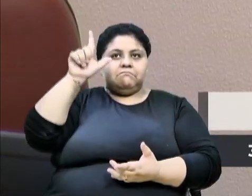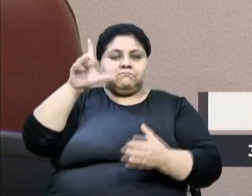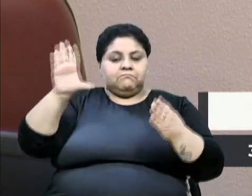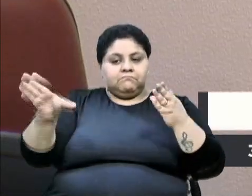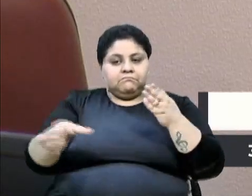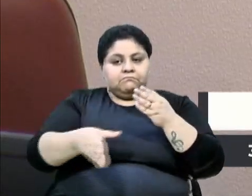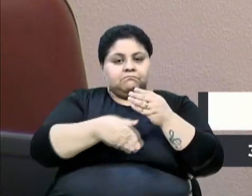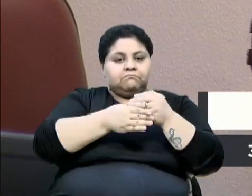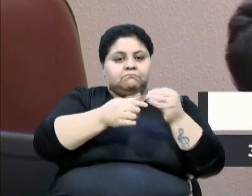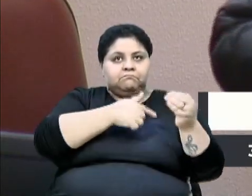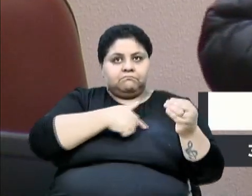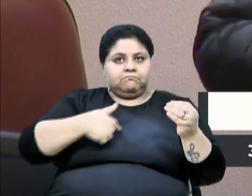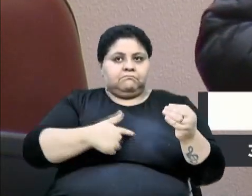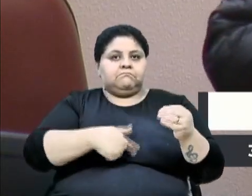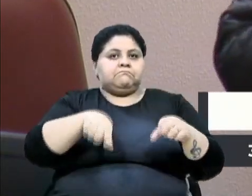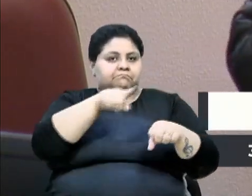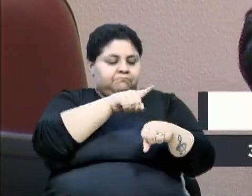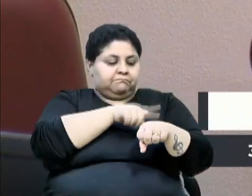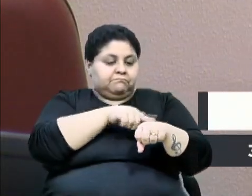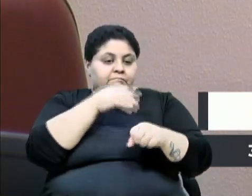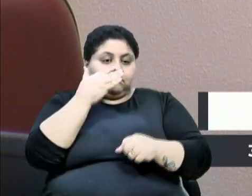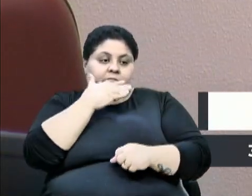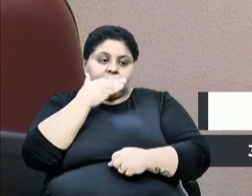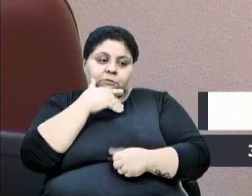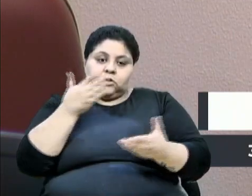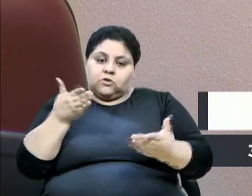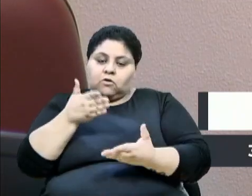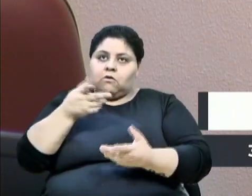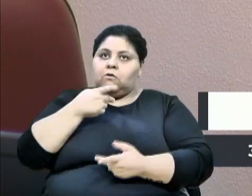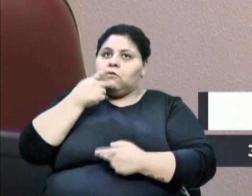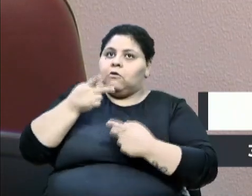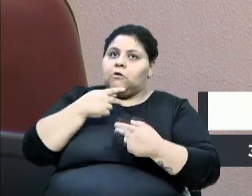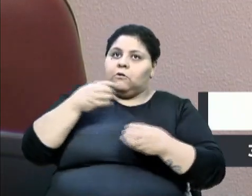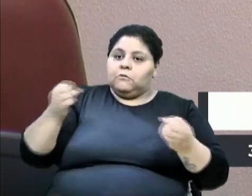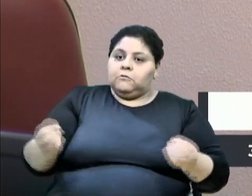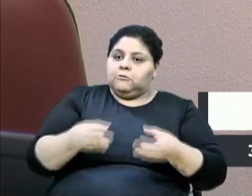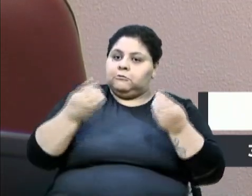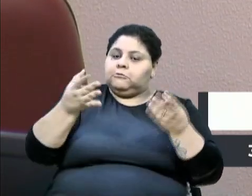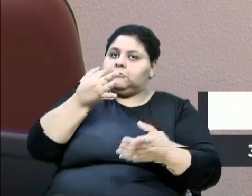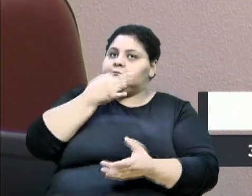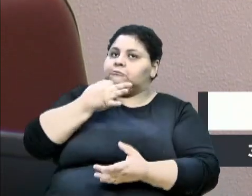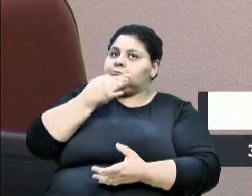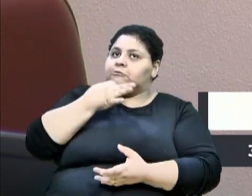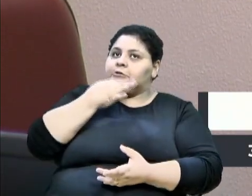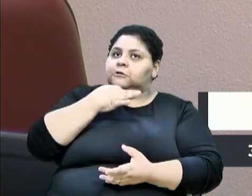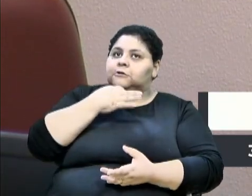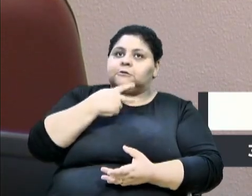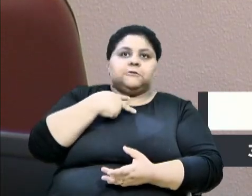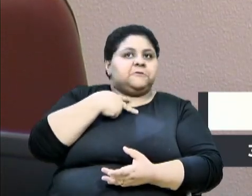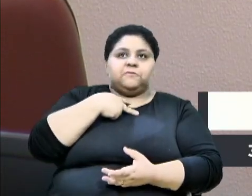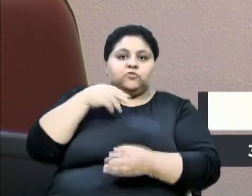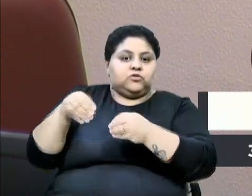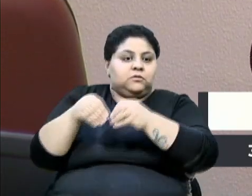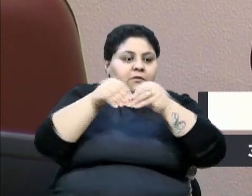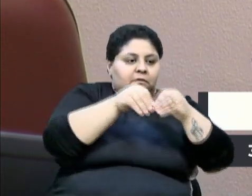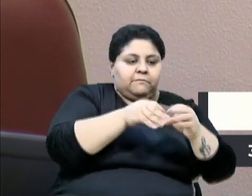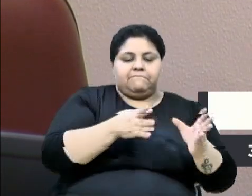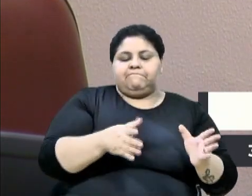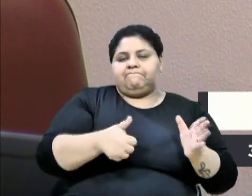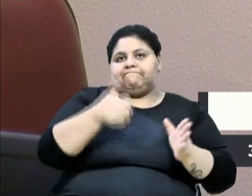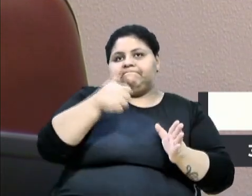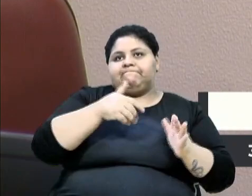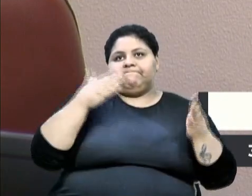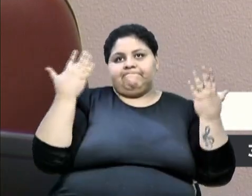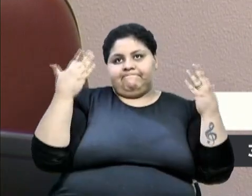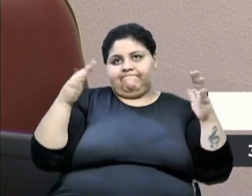decorrer aqui do tempo, e hoje foi falado bastante em Festa da Uva e a gente não podia ficar de fora. Primeiro, parabenizar por